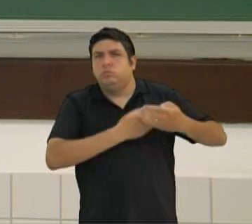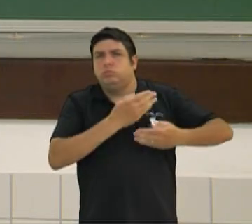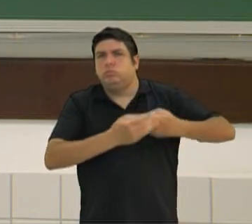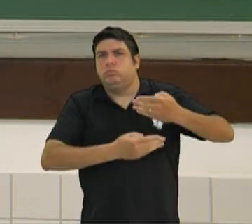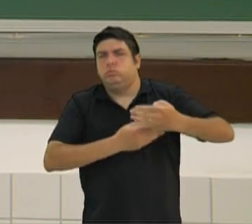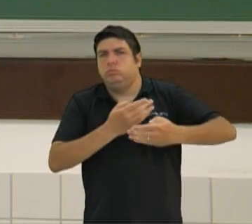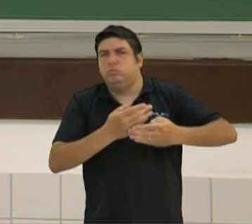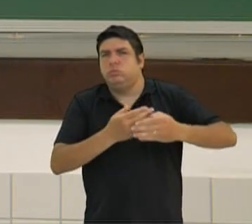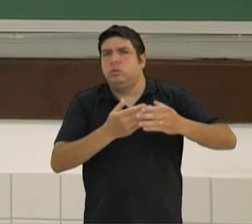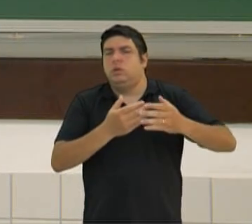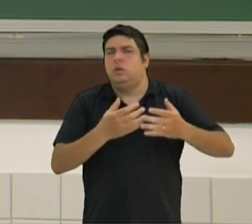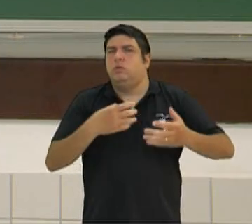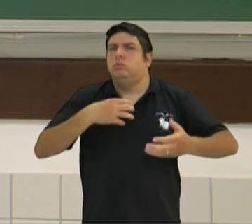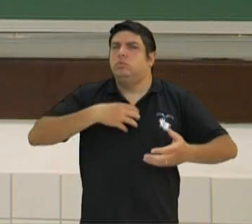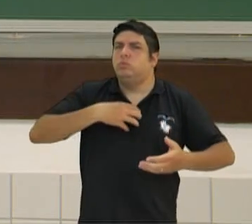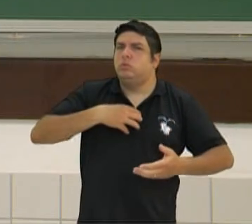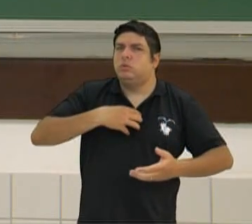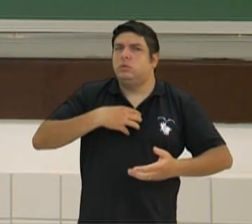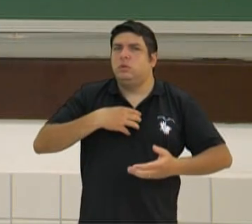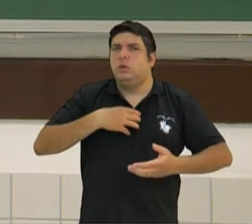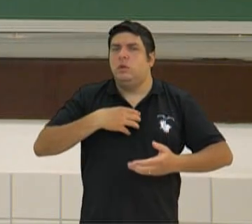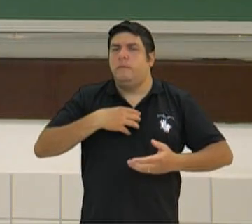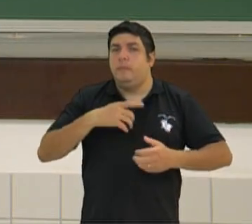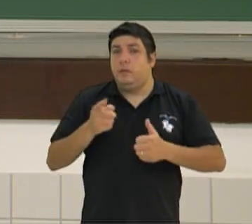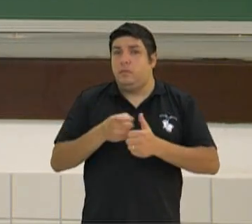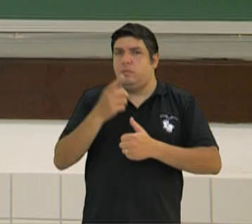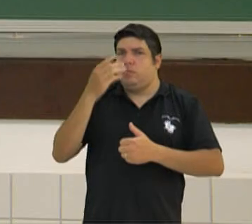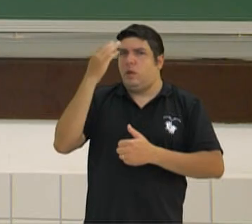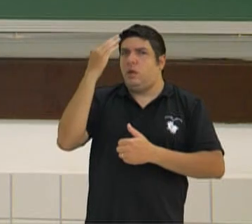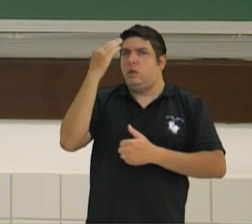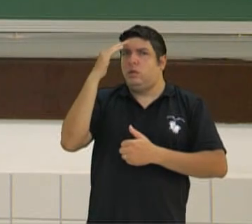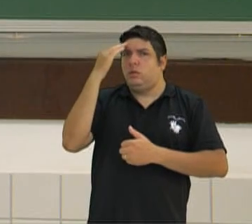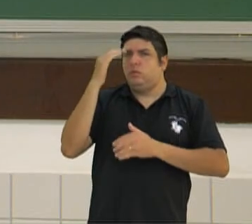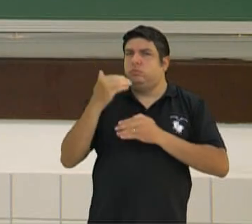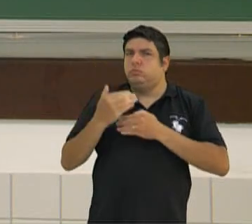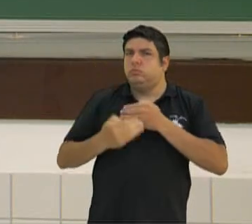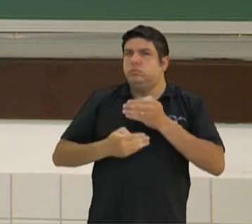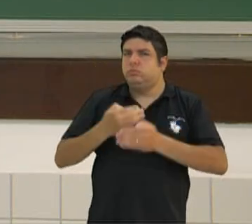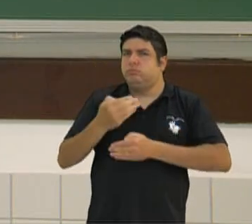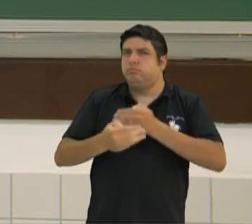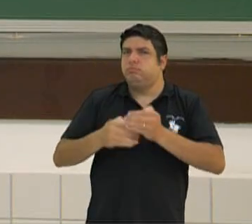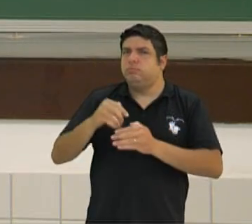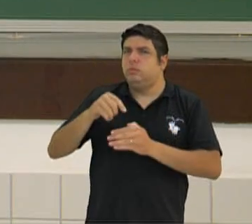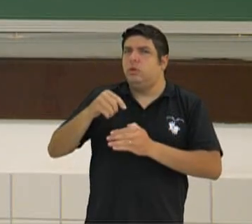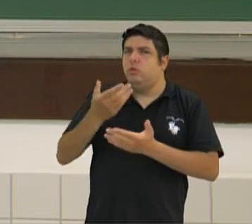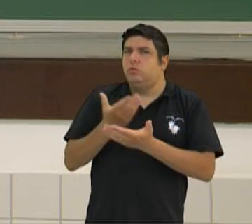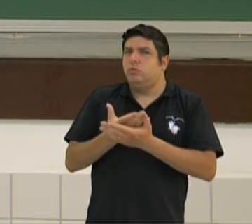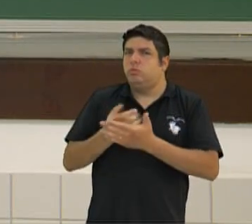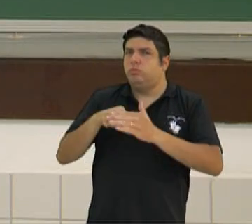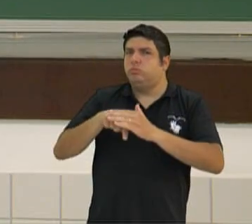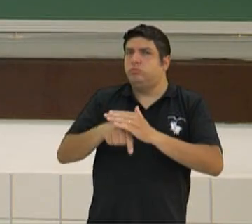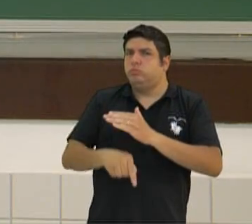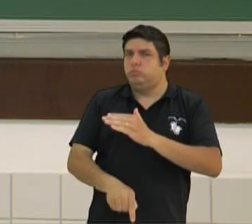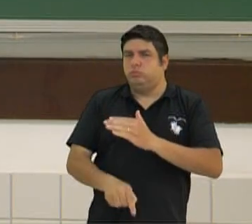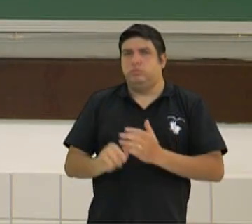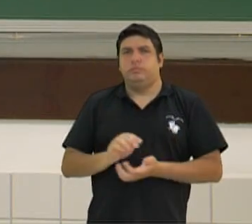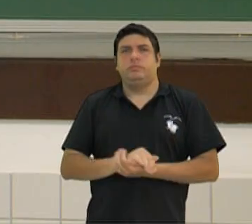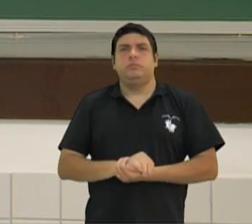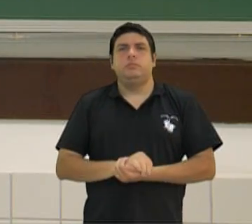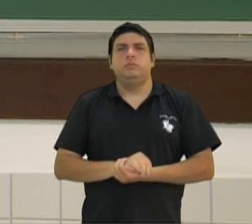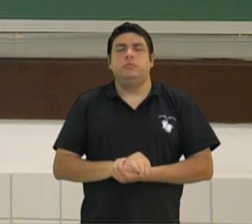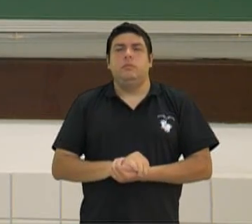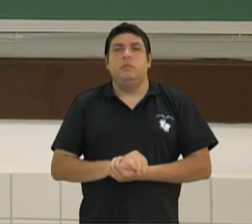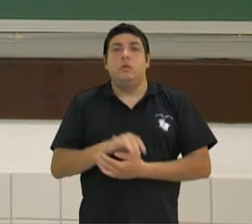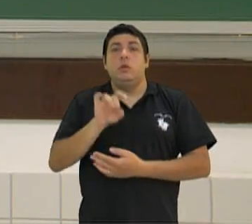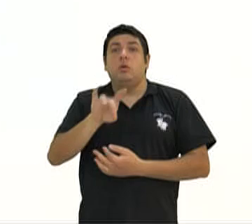vamos entender um pouquinho sobre isso e depois a gente vai aprofundando nas próximas aulas. Só os lembretezinhos ali importantes